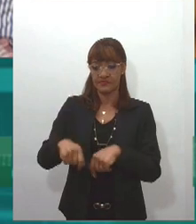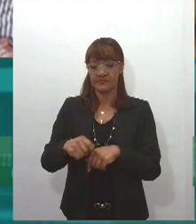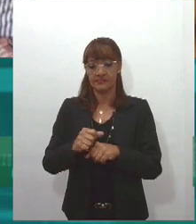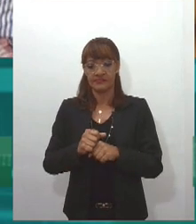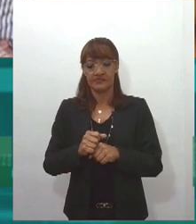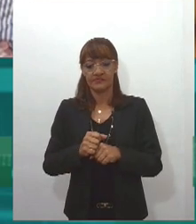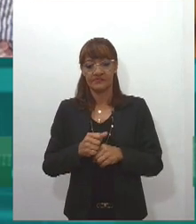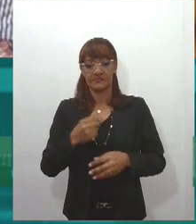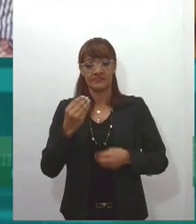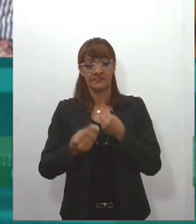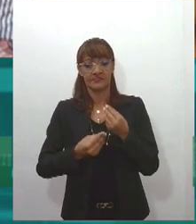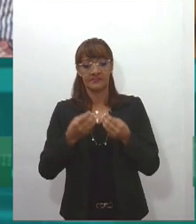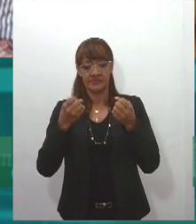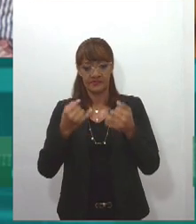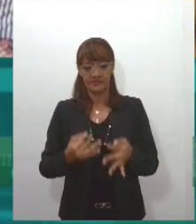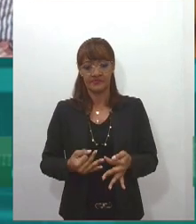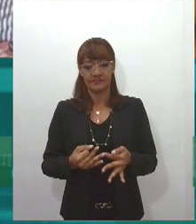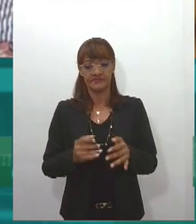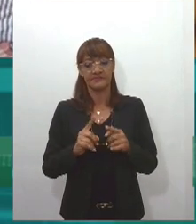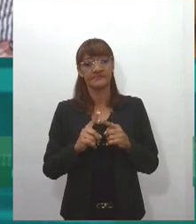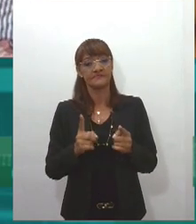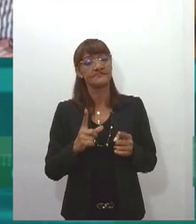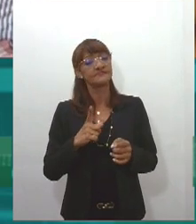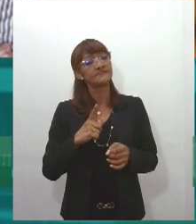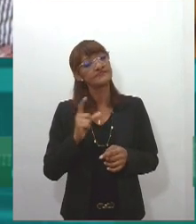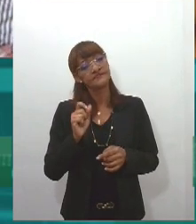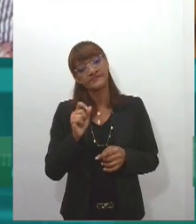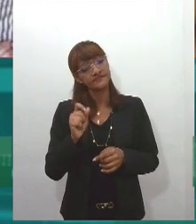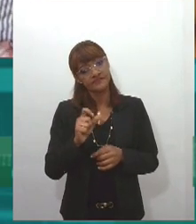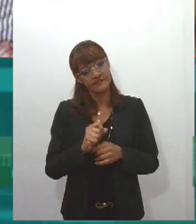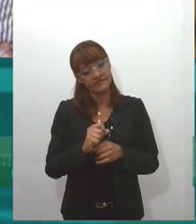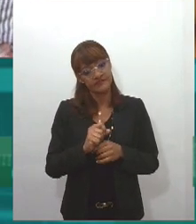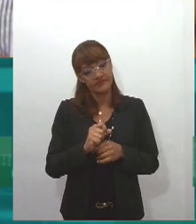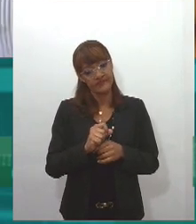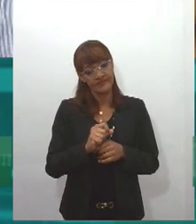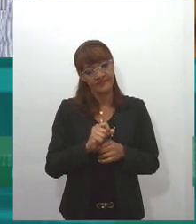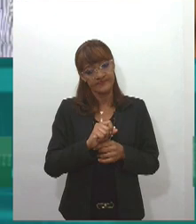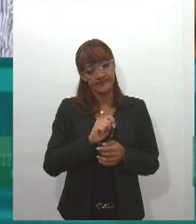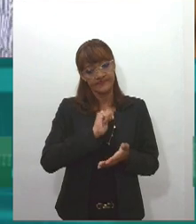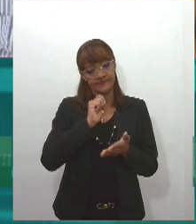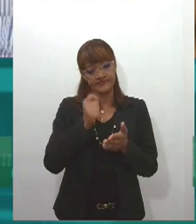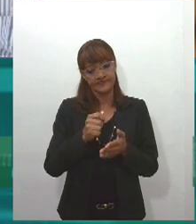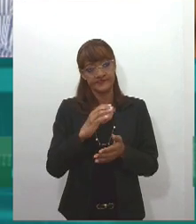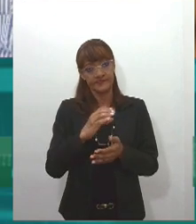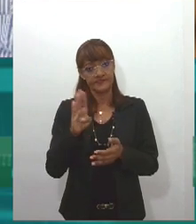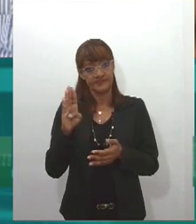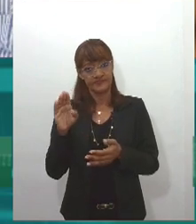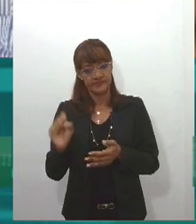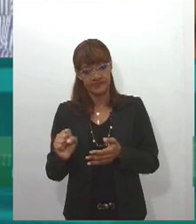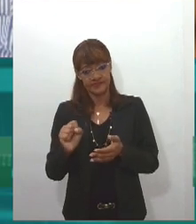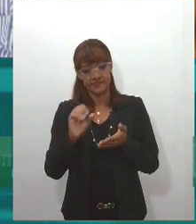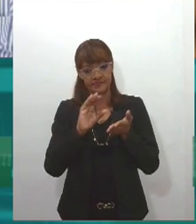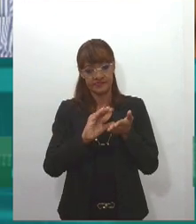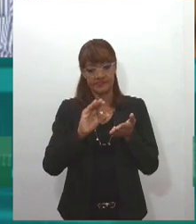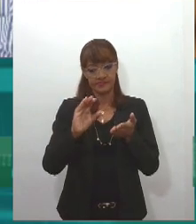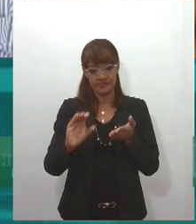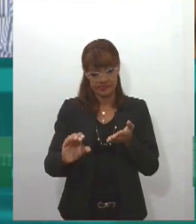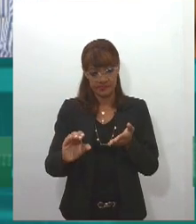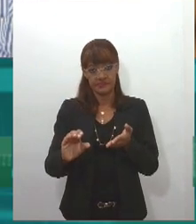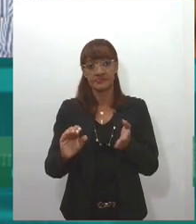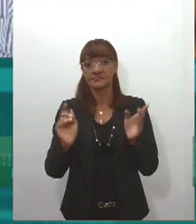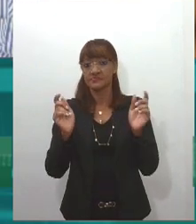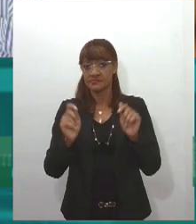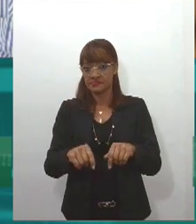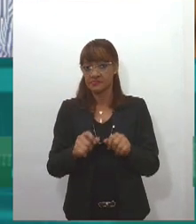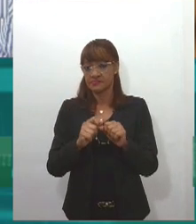apuração mas o que se tem é que esse valor né em relação a CBS ela vai ter essa devolução e é que ela vai começar a partir